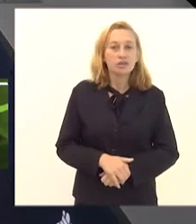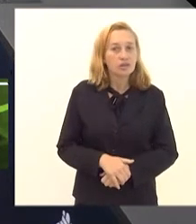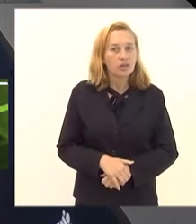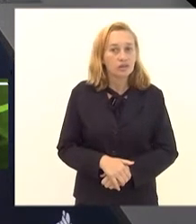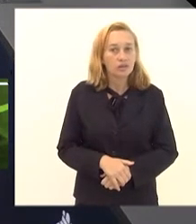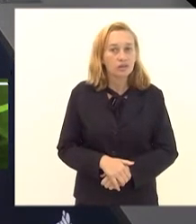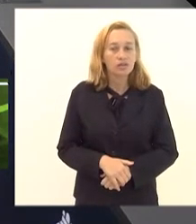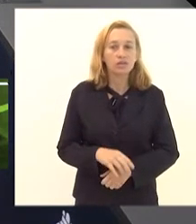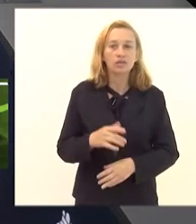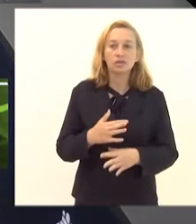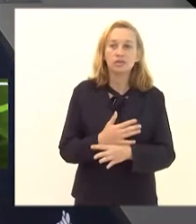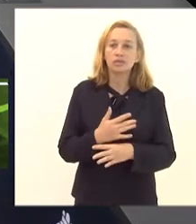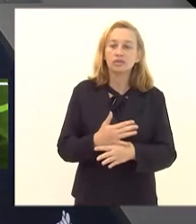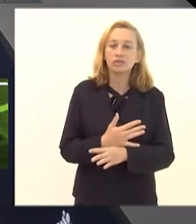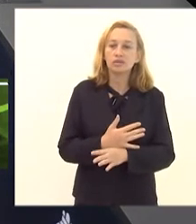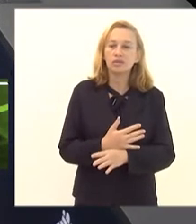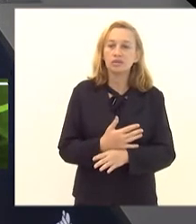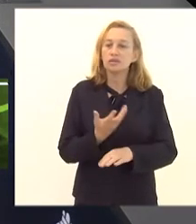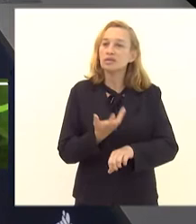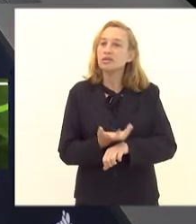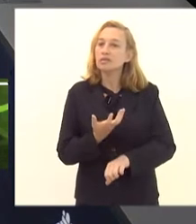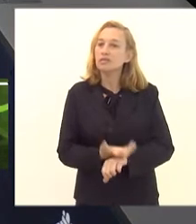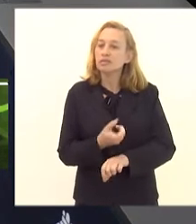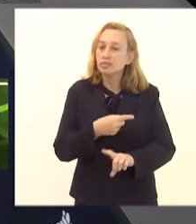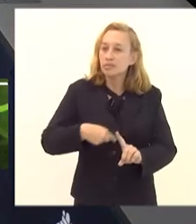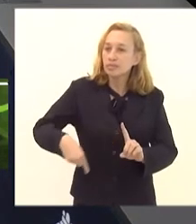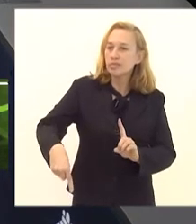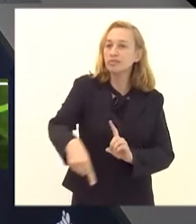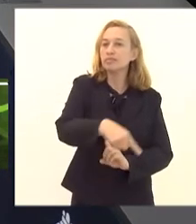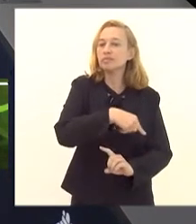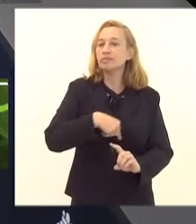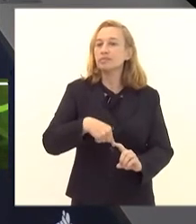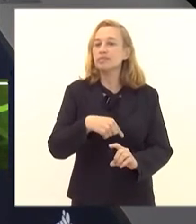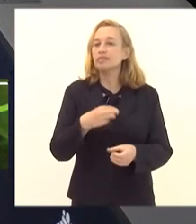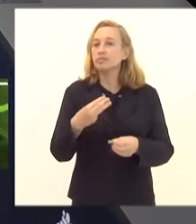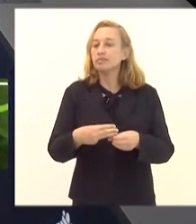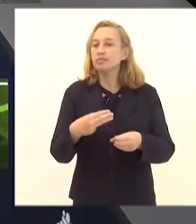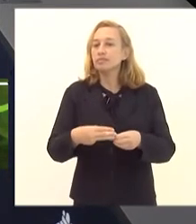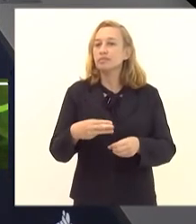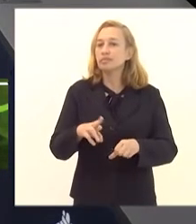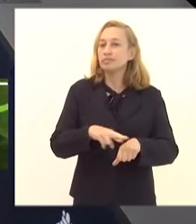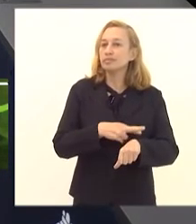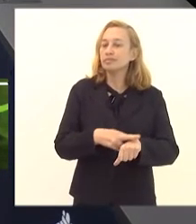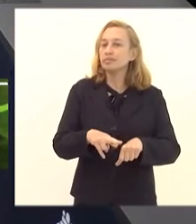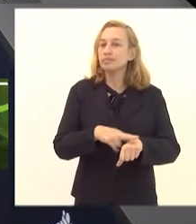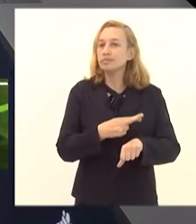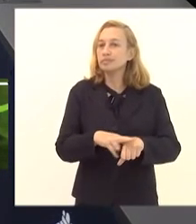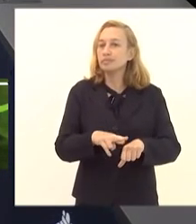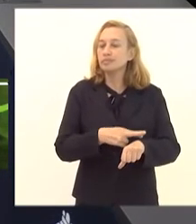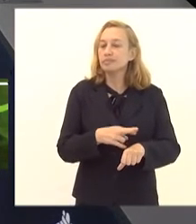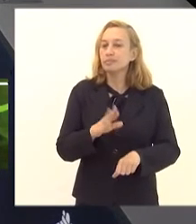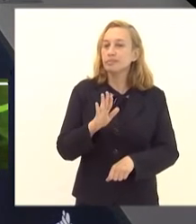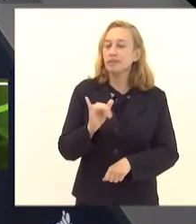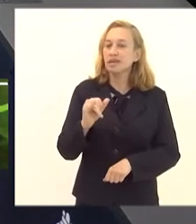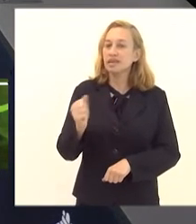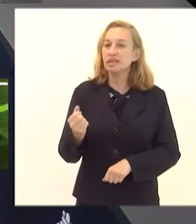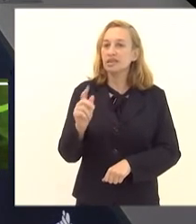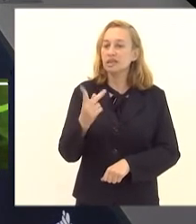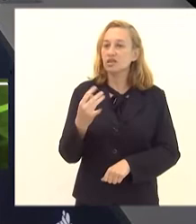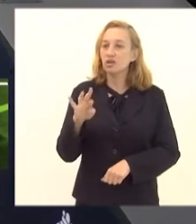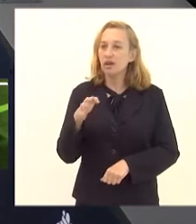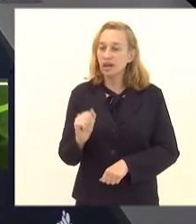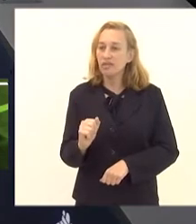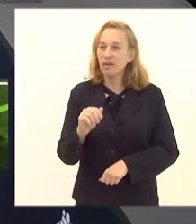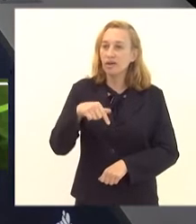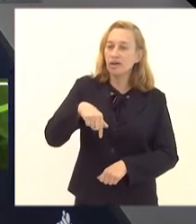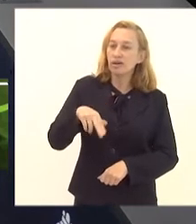e urbanização de uma praça no entorno. É um município de Belford Roxo. É, a bacia hidrográfica é também Baía de Guanabara,